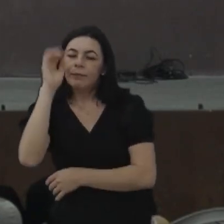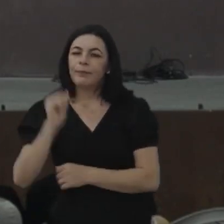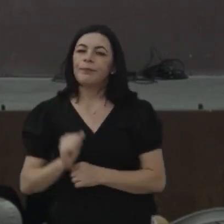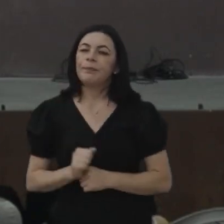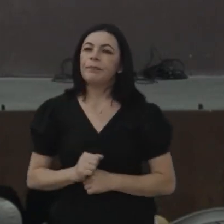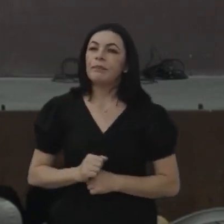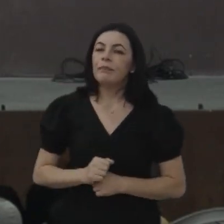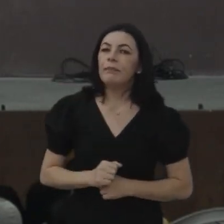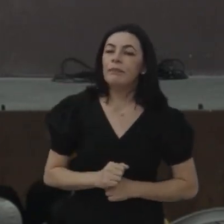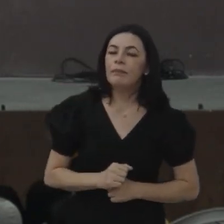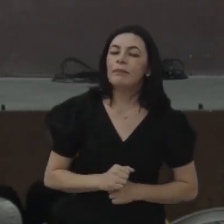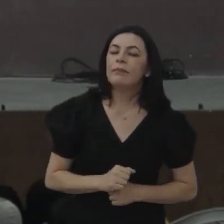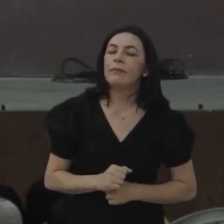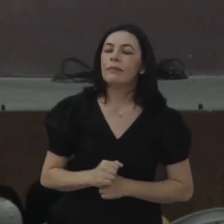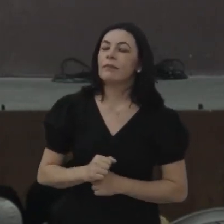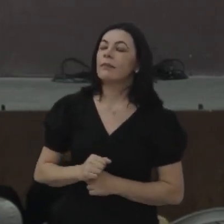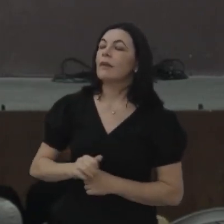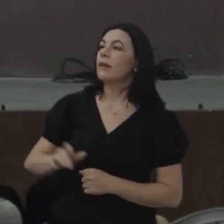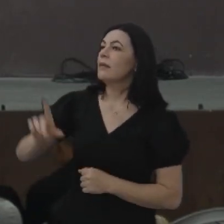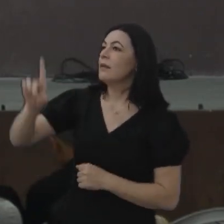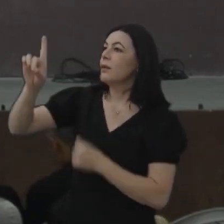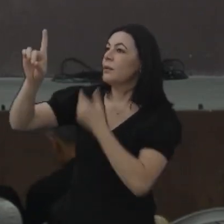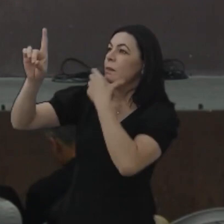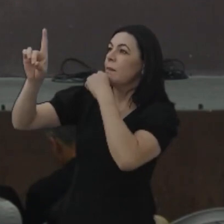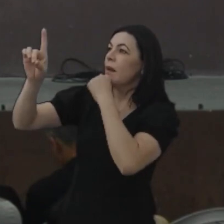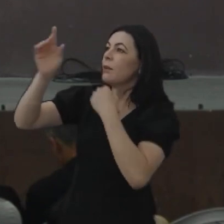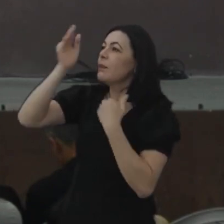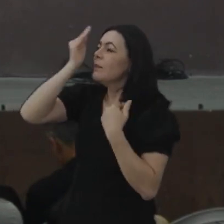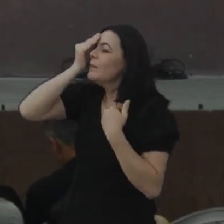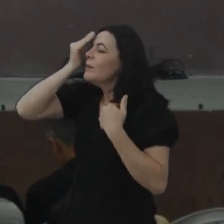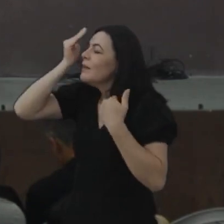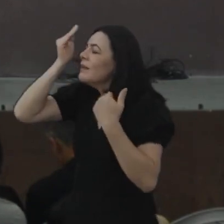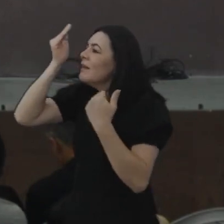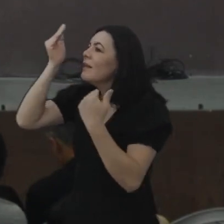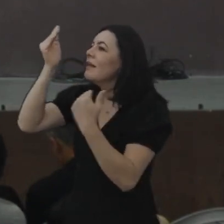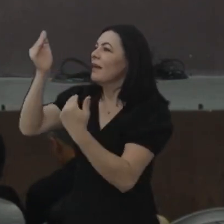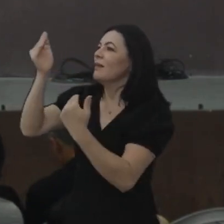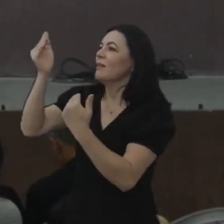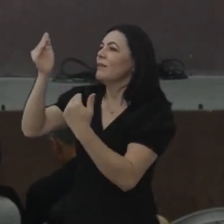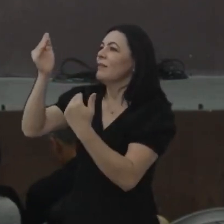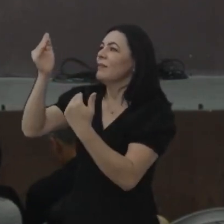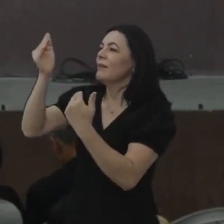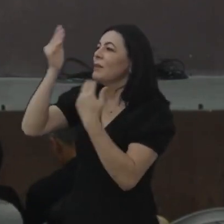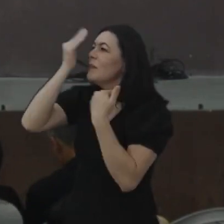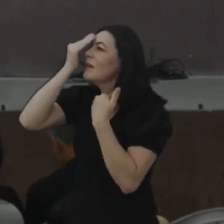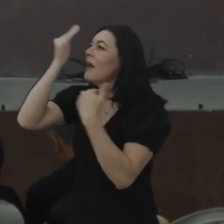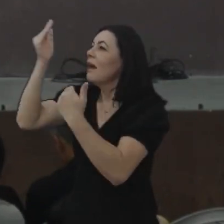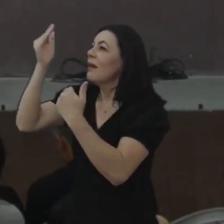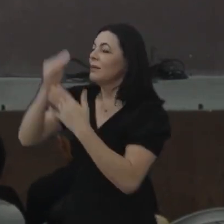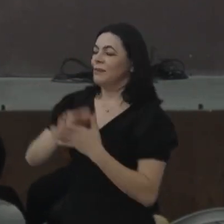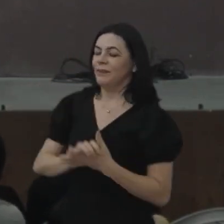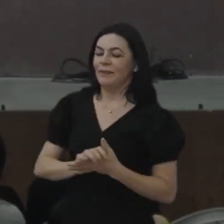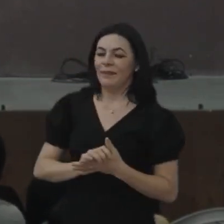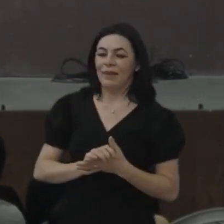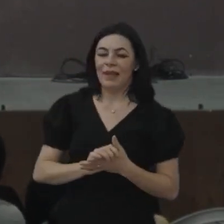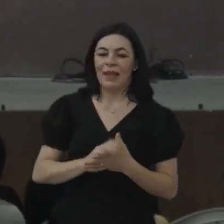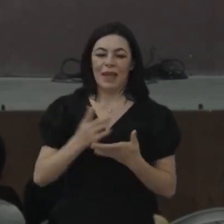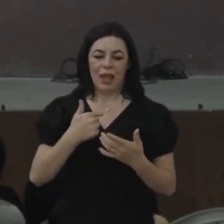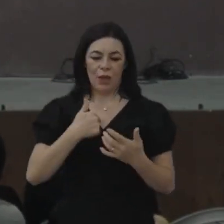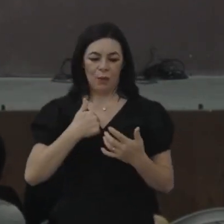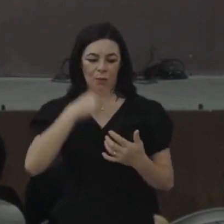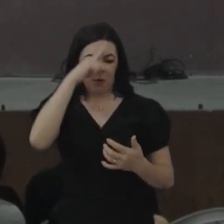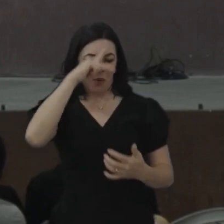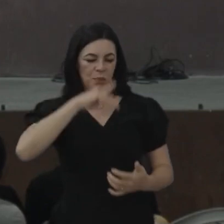Dando graças ao Pai, obrigado, Senhor, que os capacitou. Não foi eu